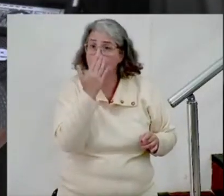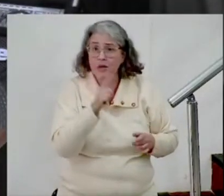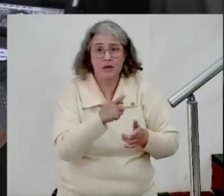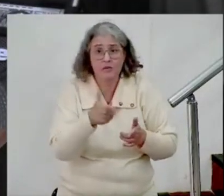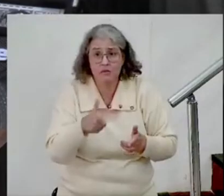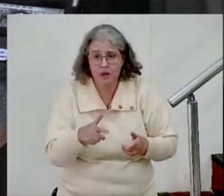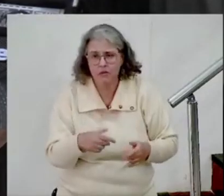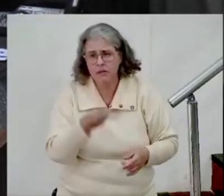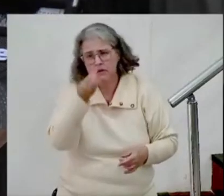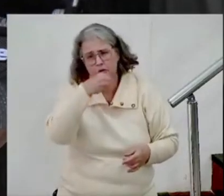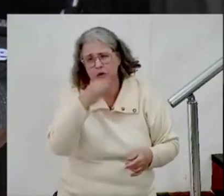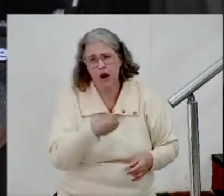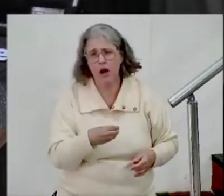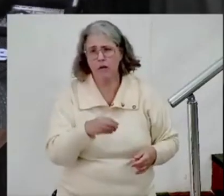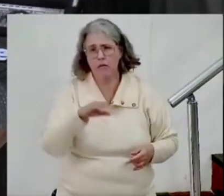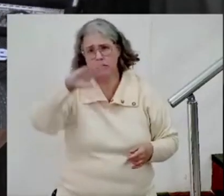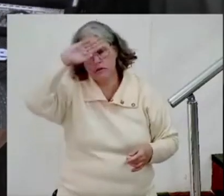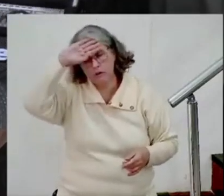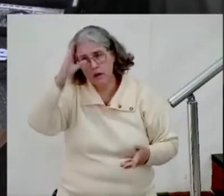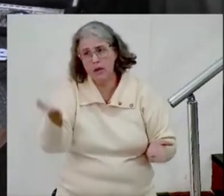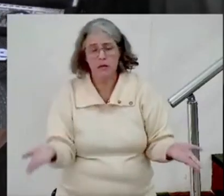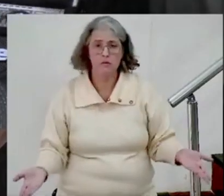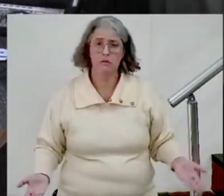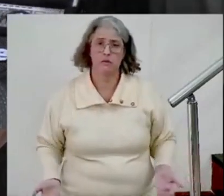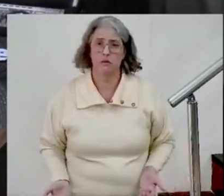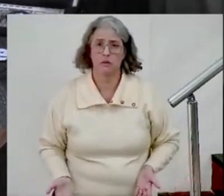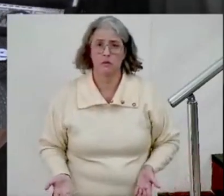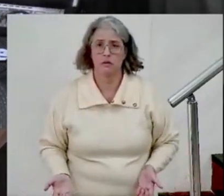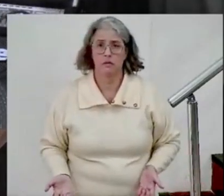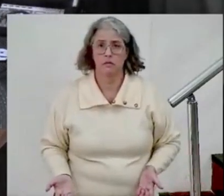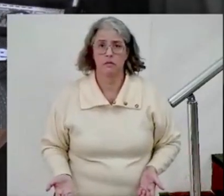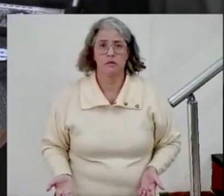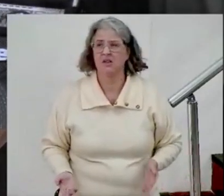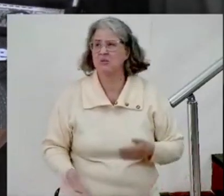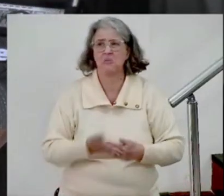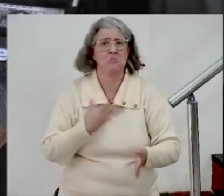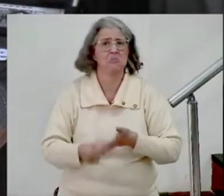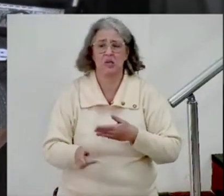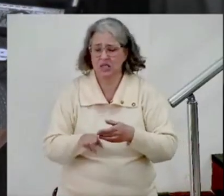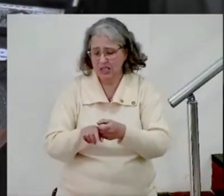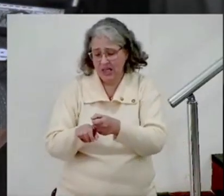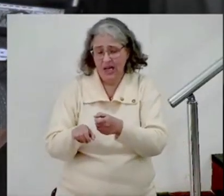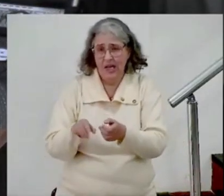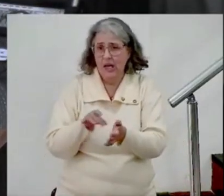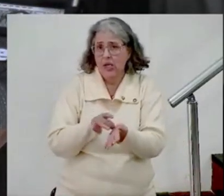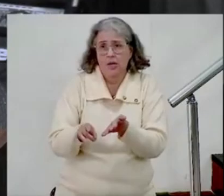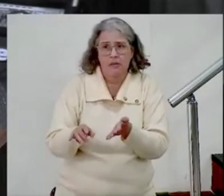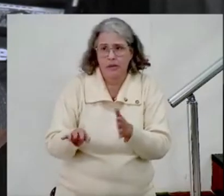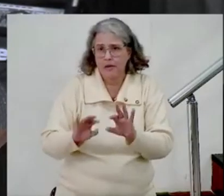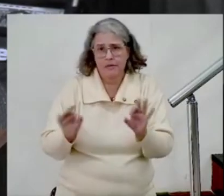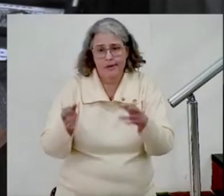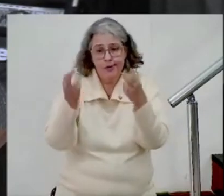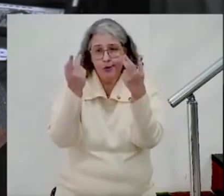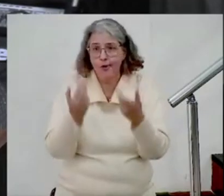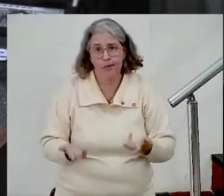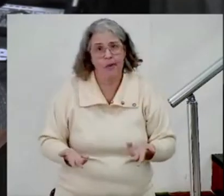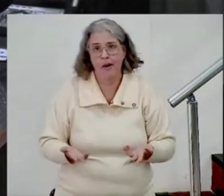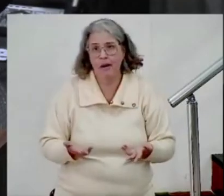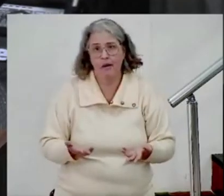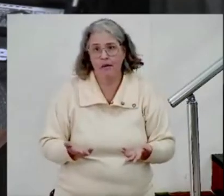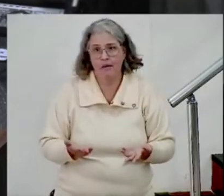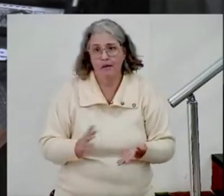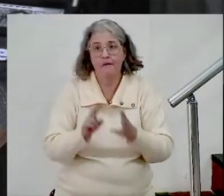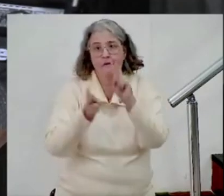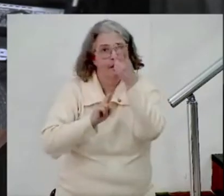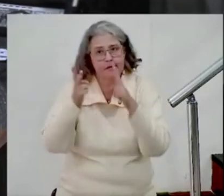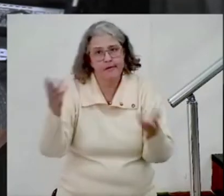no seu palácio em Nínive, retratando a batalha de Laquis, veja o que ele pôs nas pedras. Ele pôs ali os guerreiros com a sua